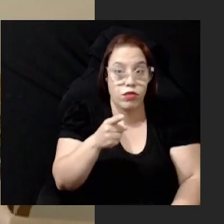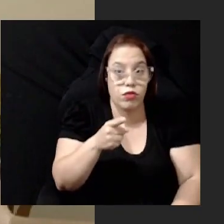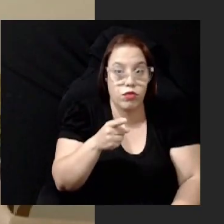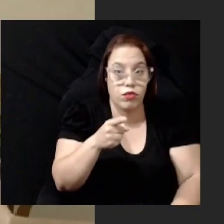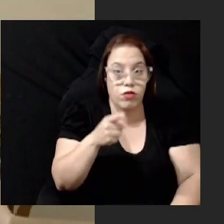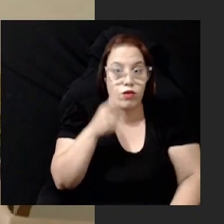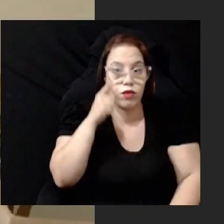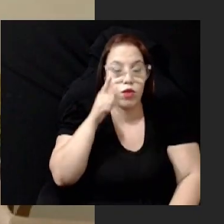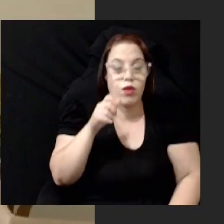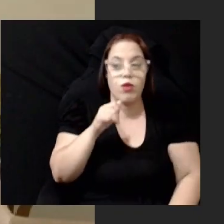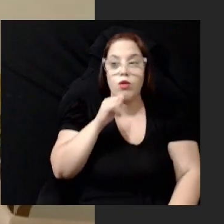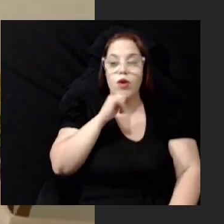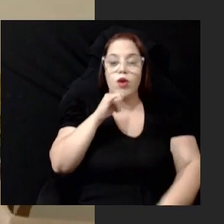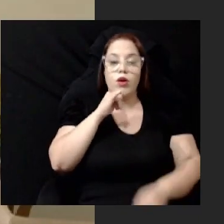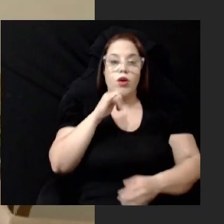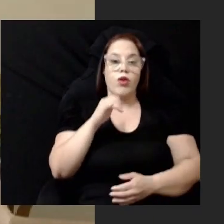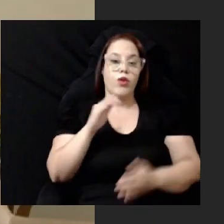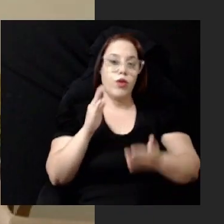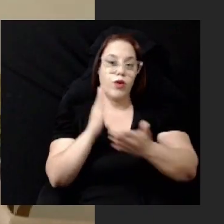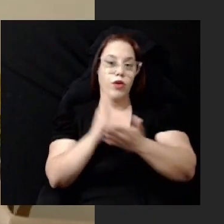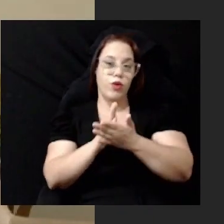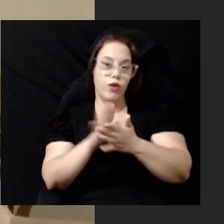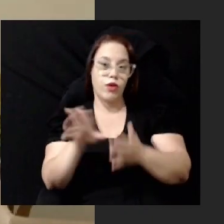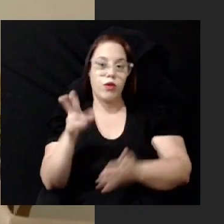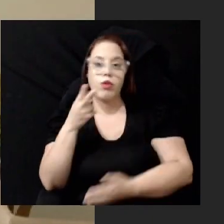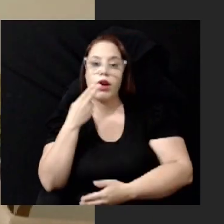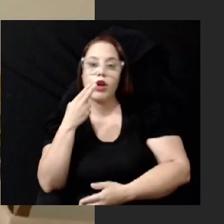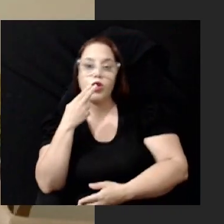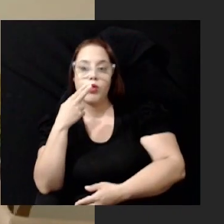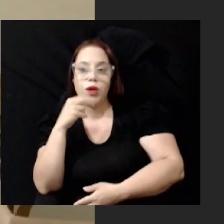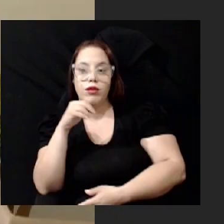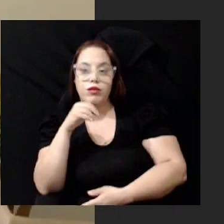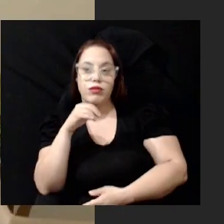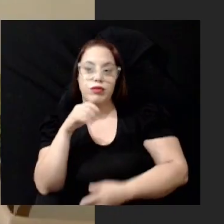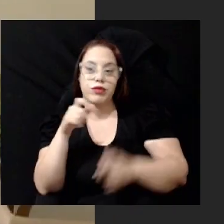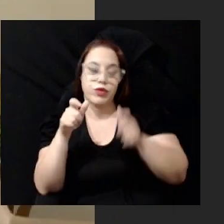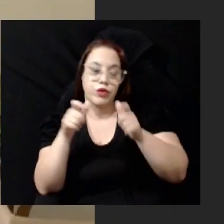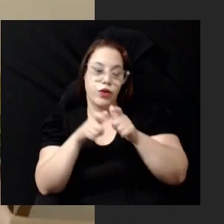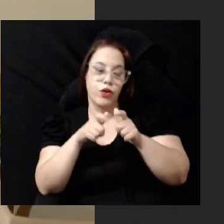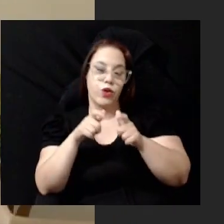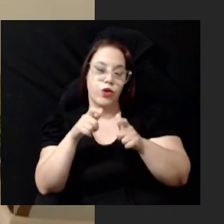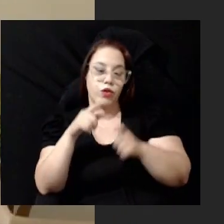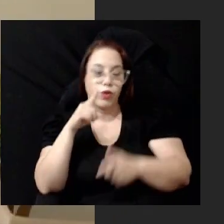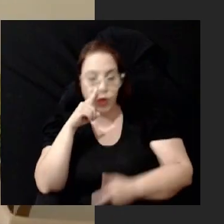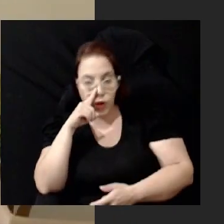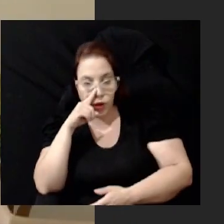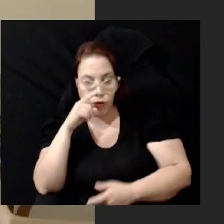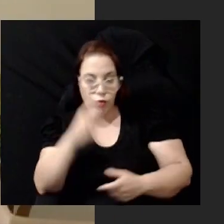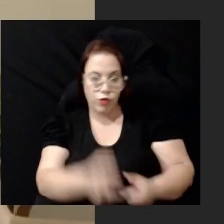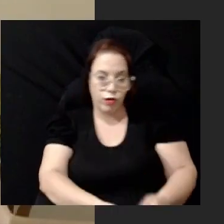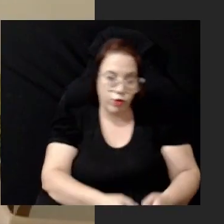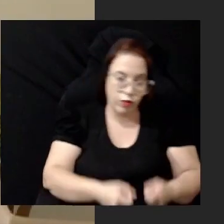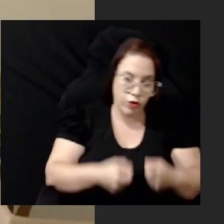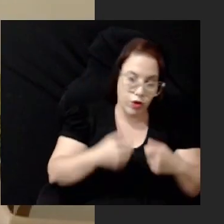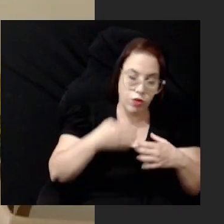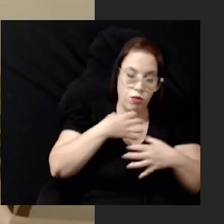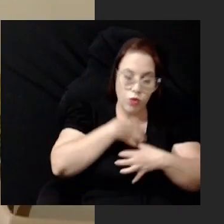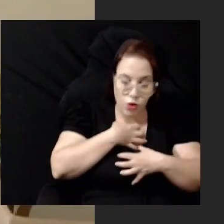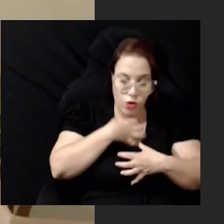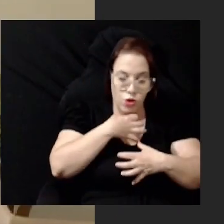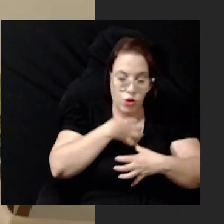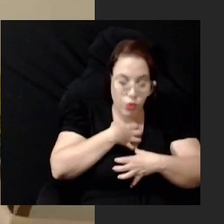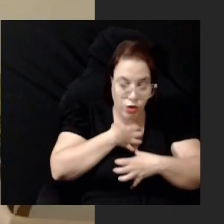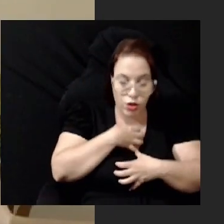definida, eu não consigo, por exemplo, dizer, olha, vamos parar de fumar, isso vai diminuir muito o risco de desenvolver um câncer de